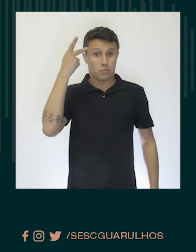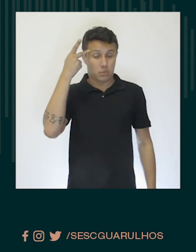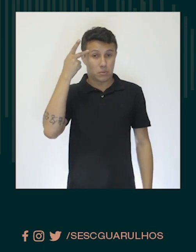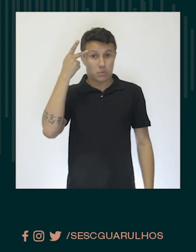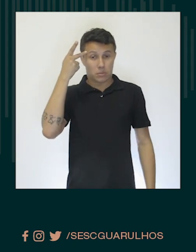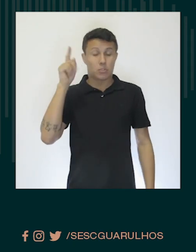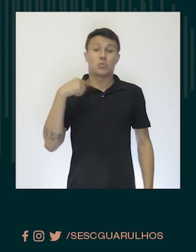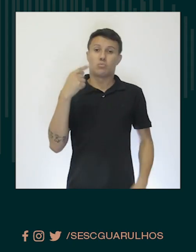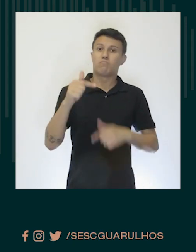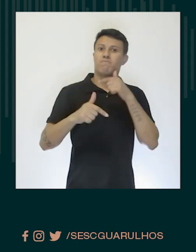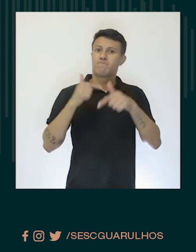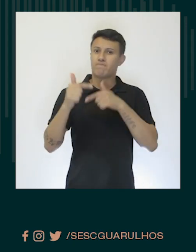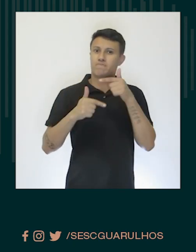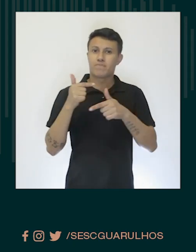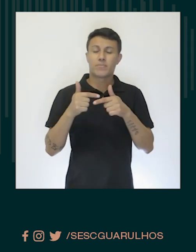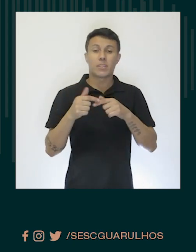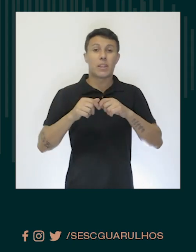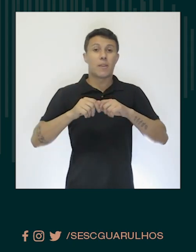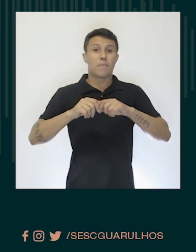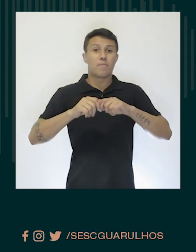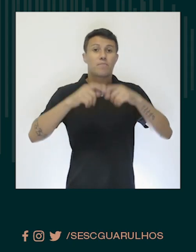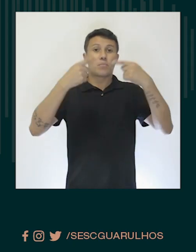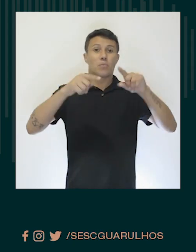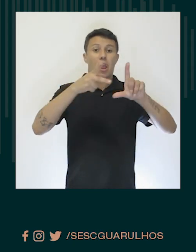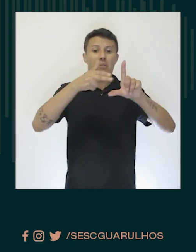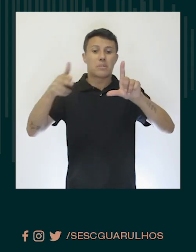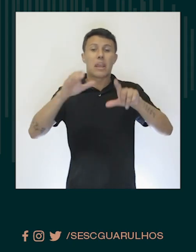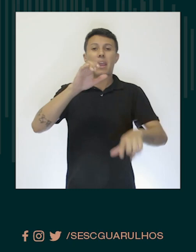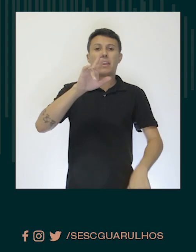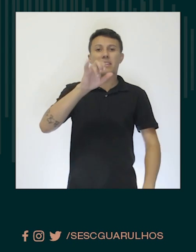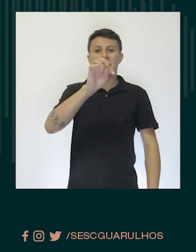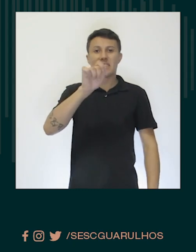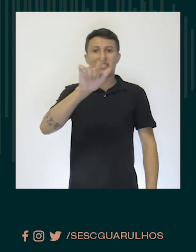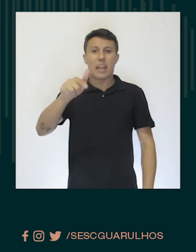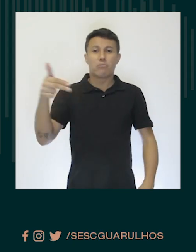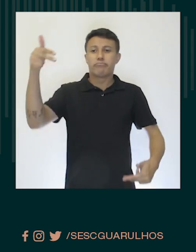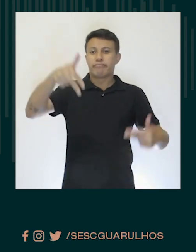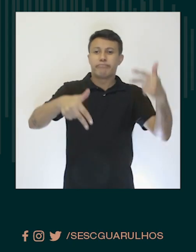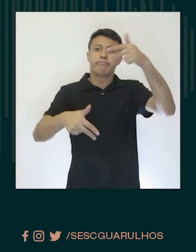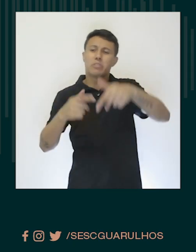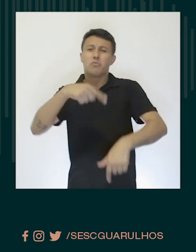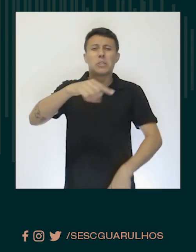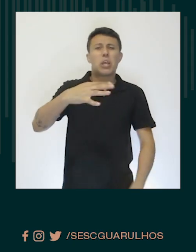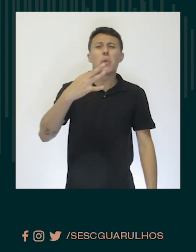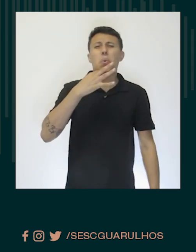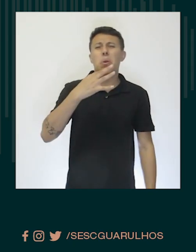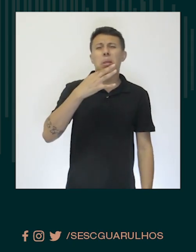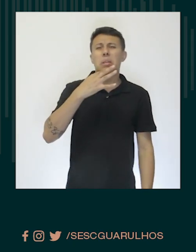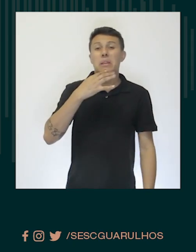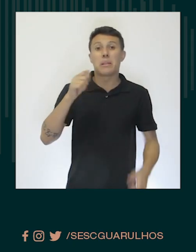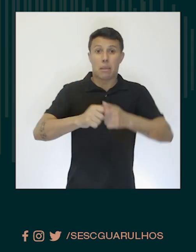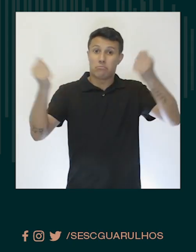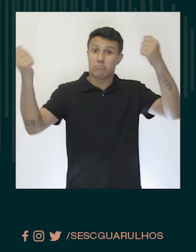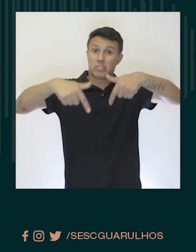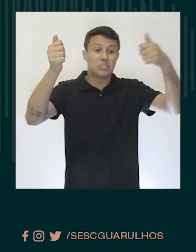gente fez um trabalho que foi o videoclipe da Cristal, uma artista de rap que vocês têm que conhecer. A mina vem